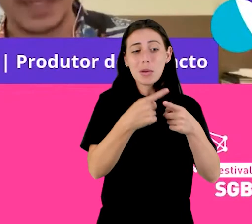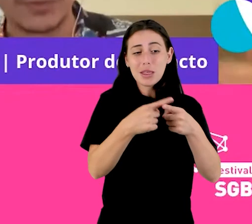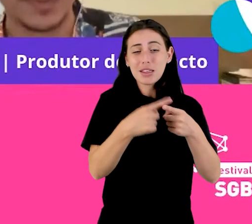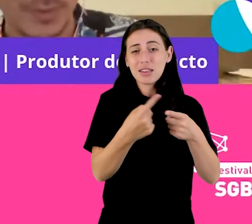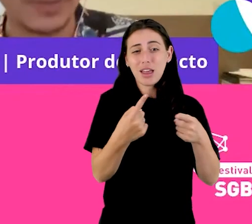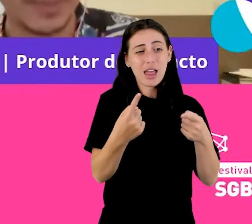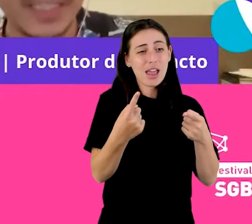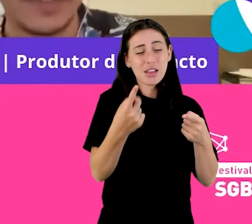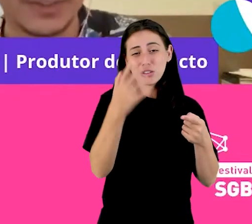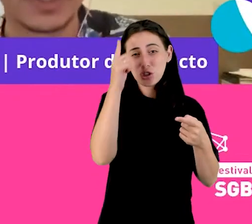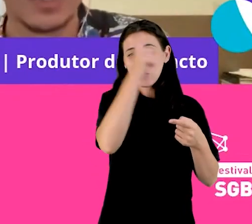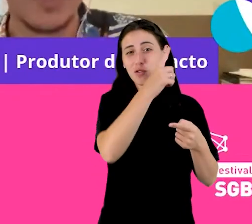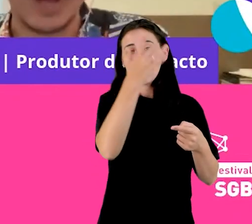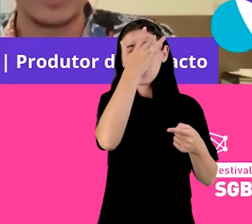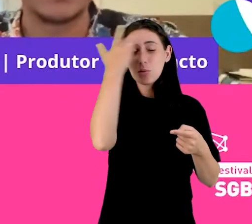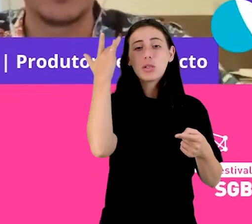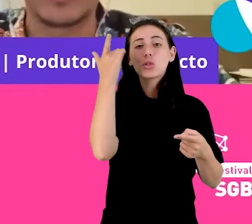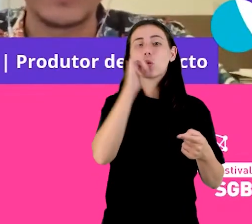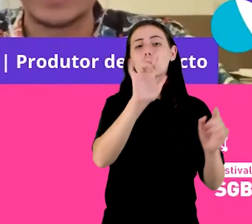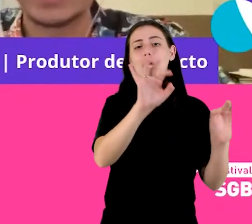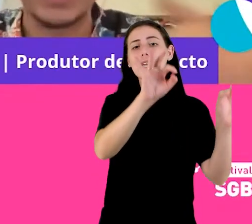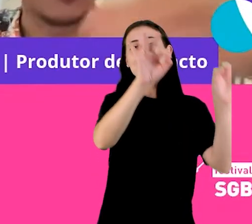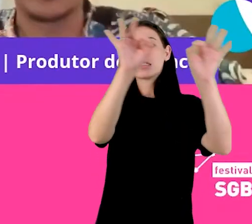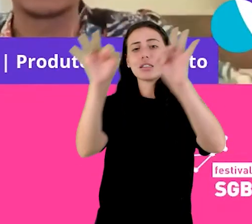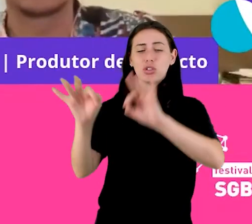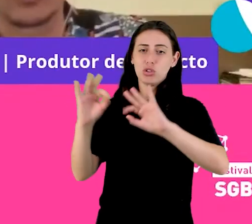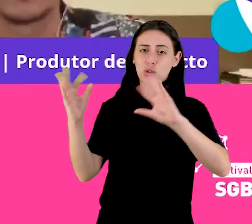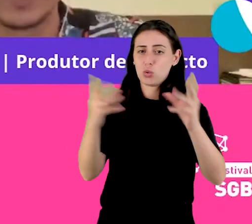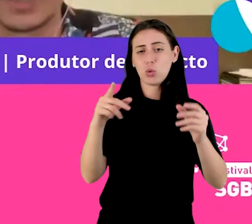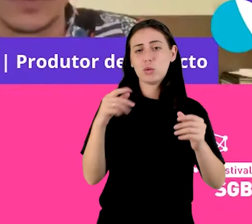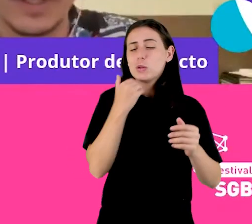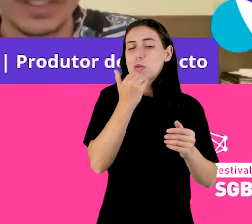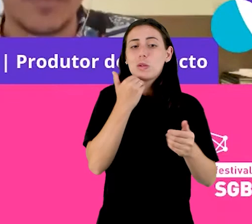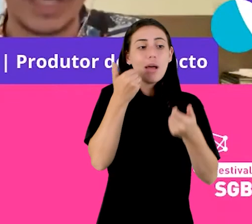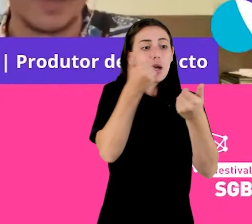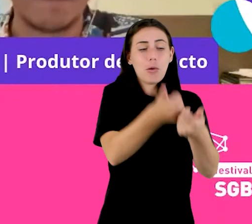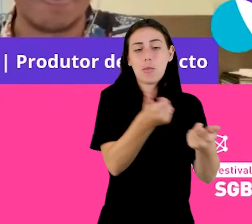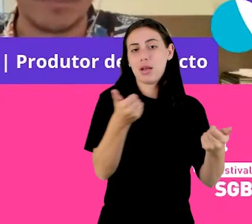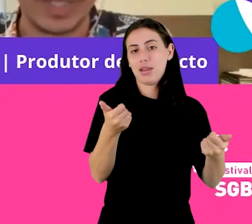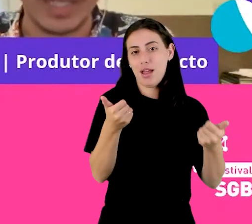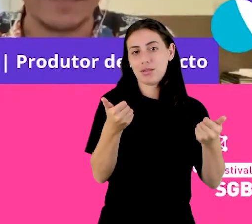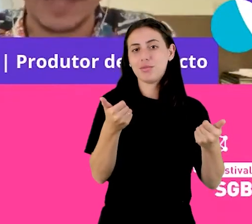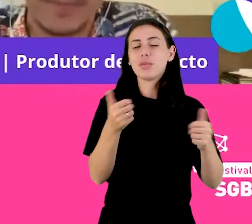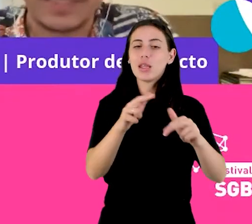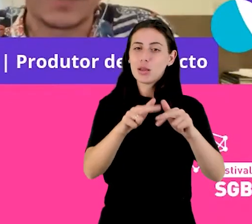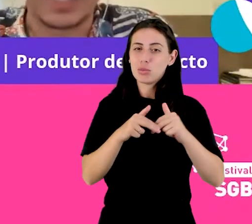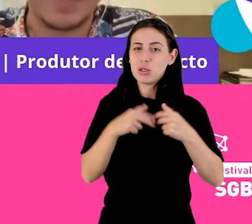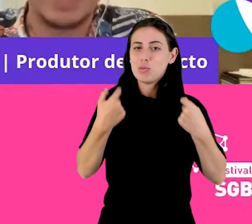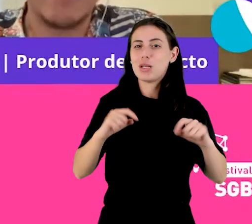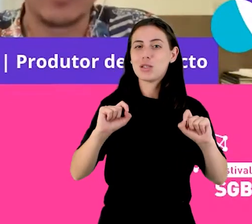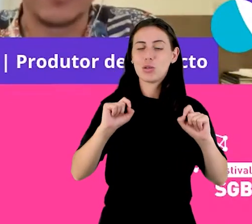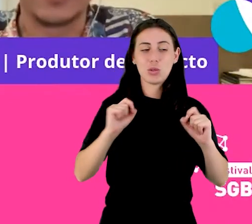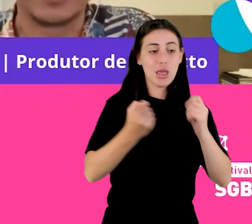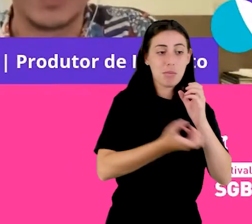fazendo, os filmes começam a ser mais vistos. Porque acontece muito que às vezes a gente não conhece os outros filmes que estão por aí. Porque realmente o